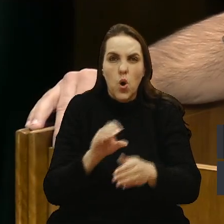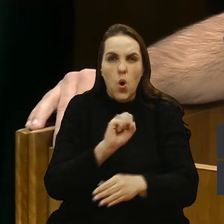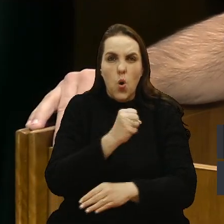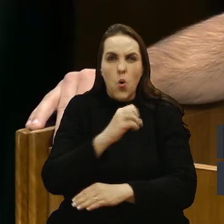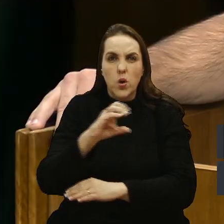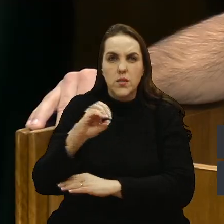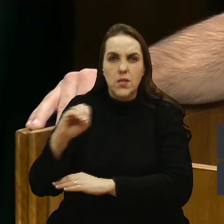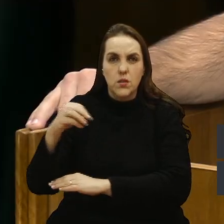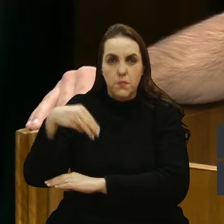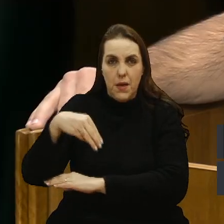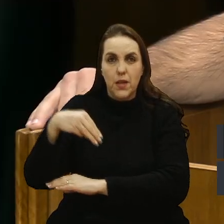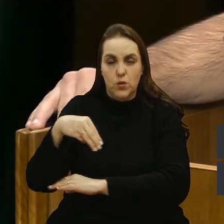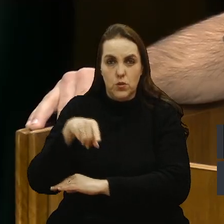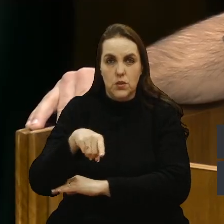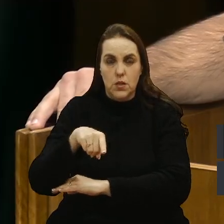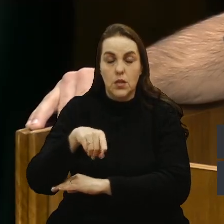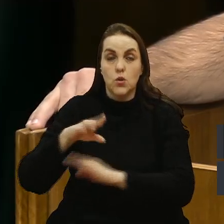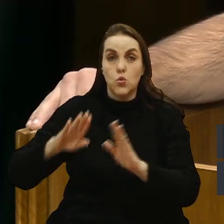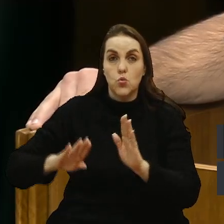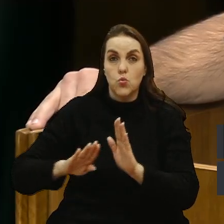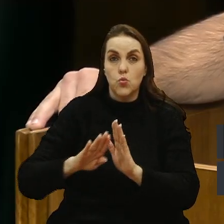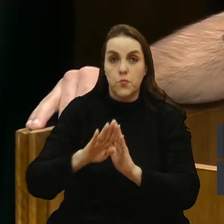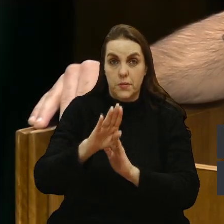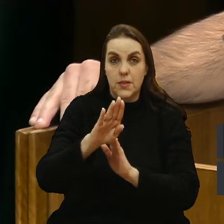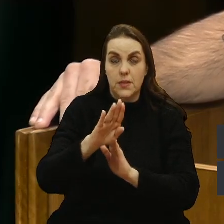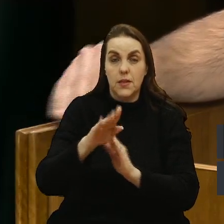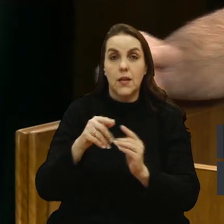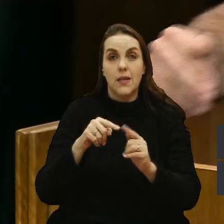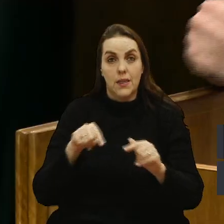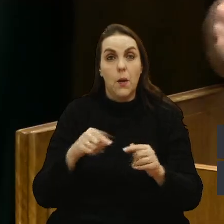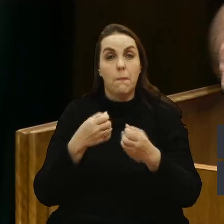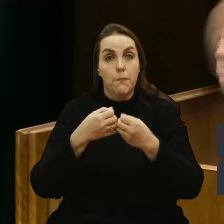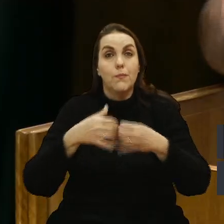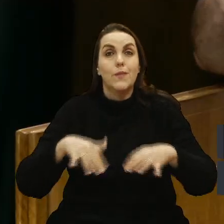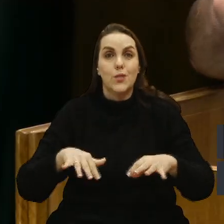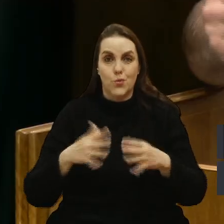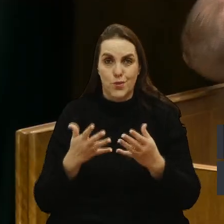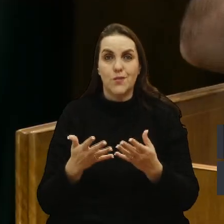800 metros na subida. Então isso prejudica